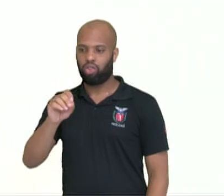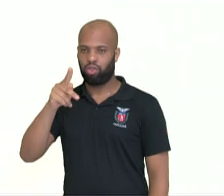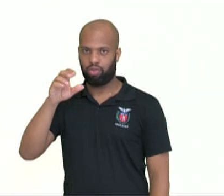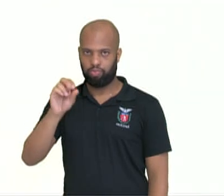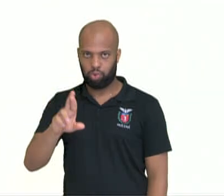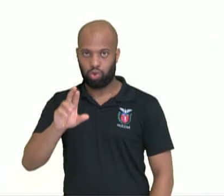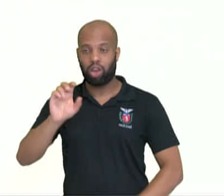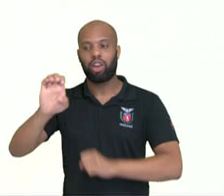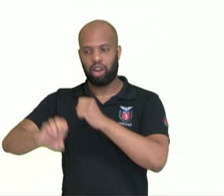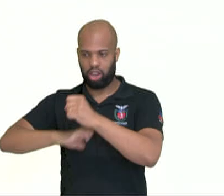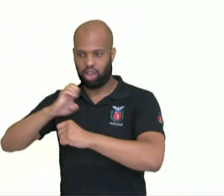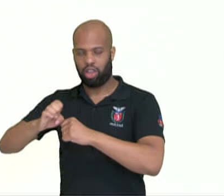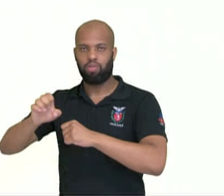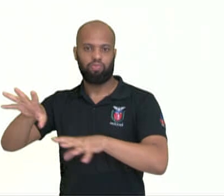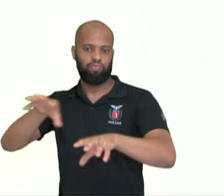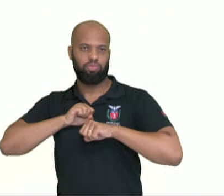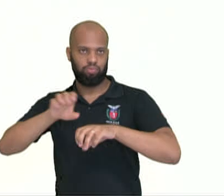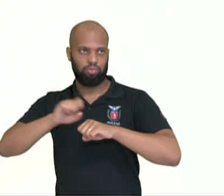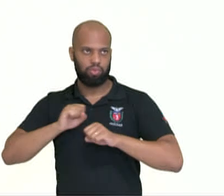positiva.